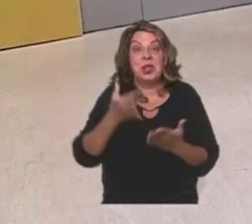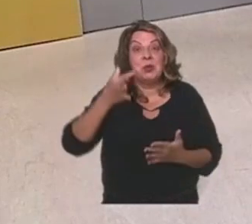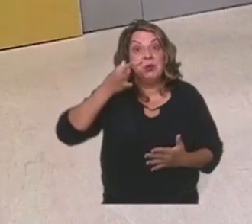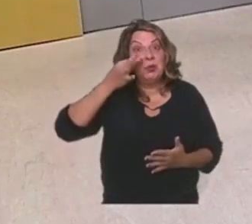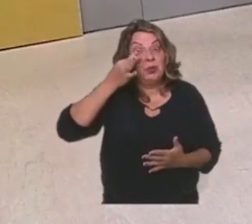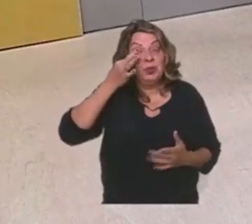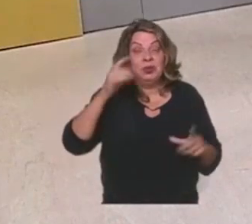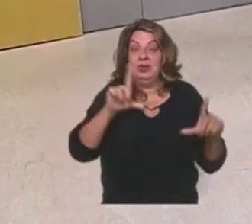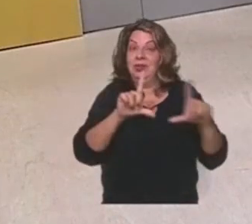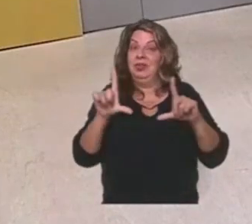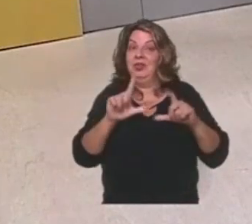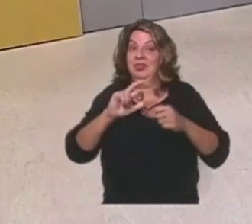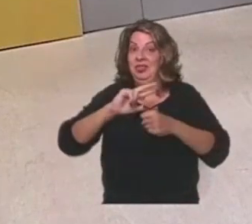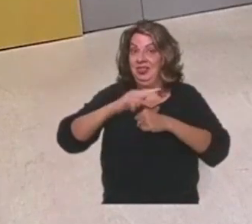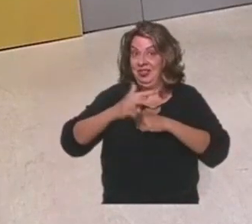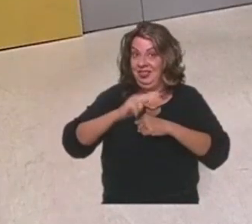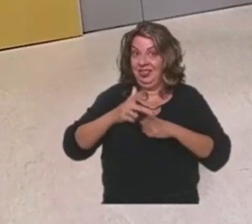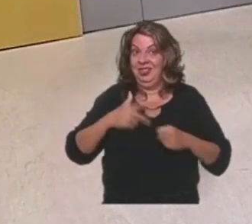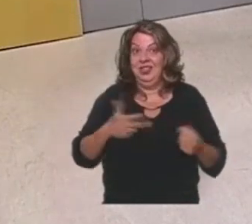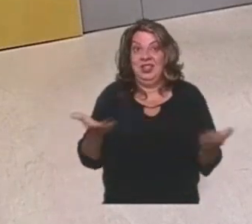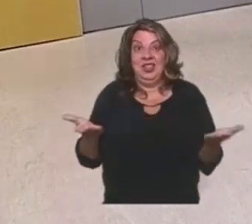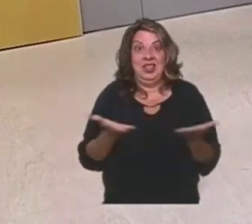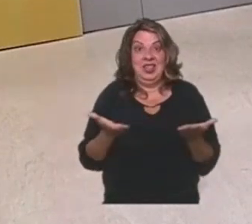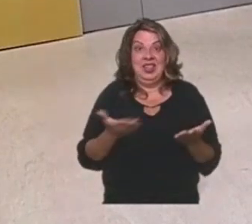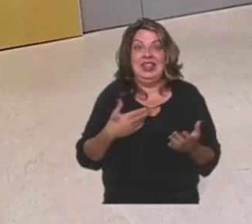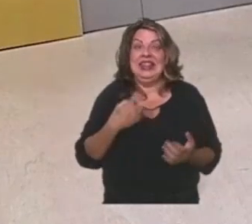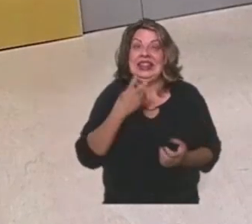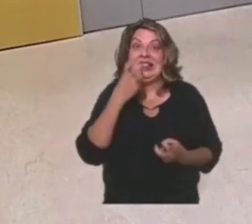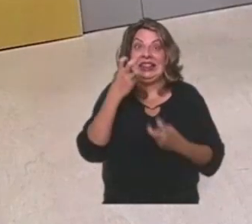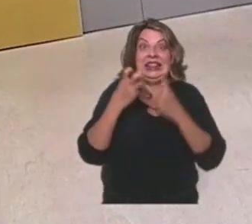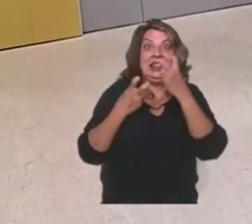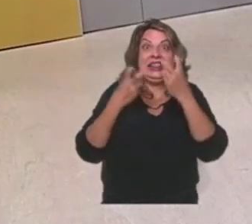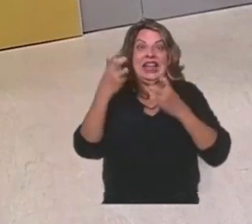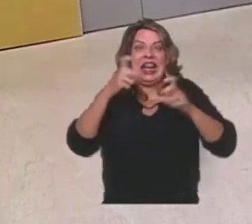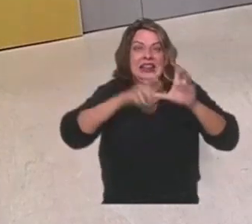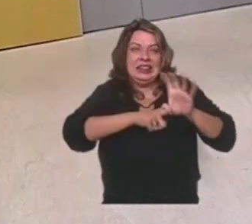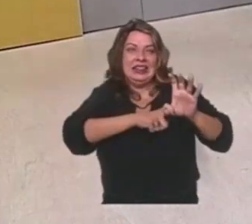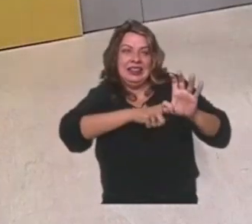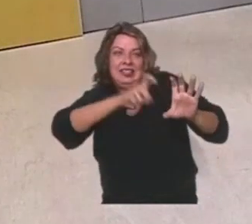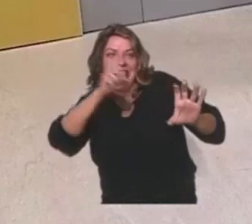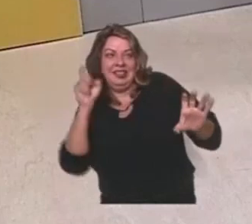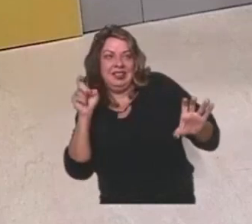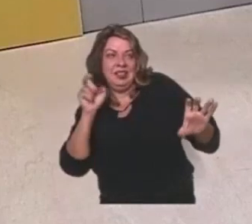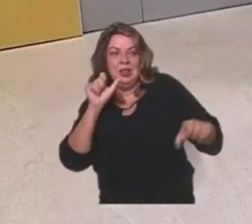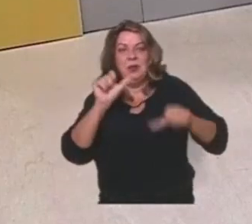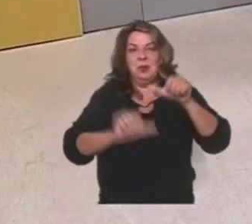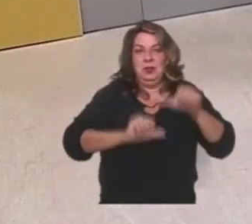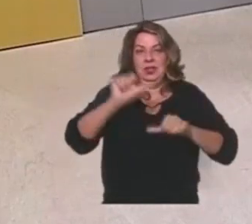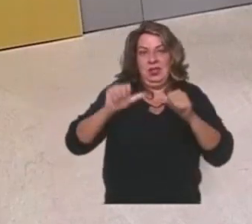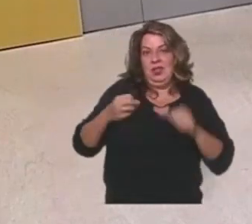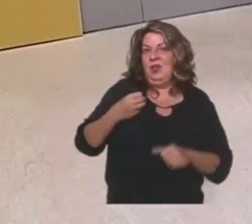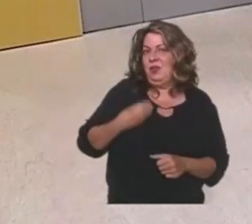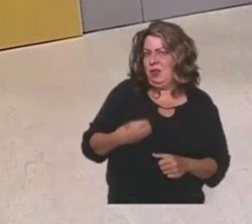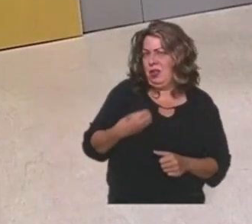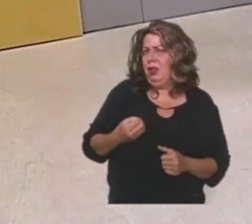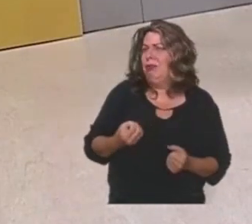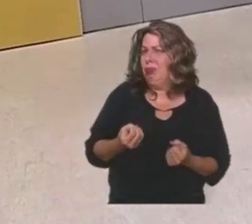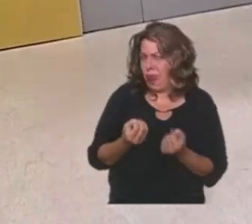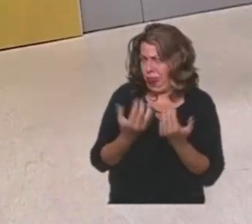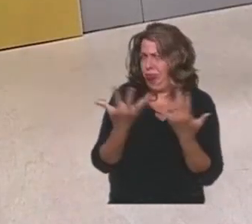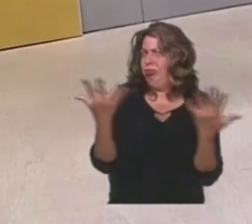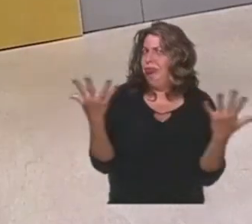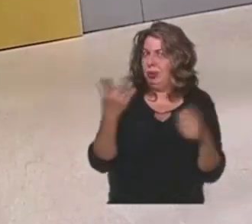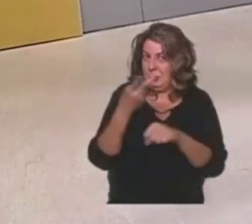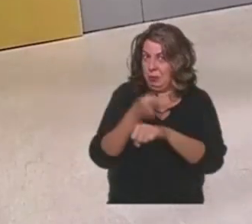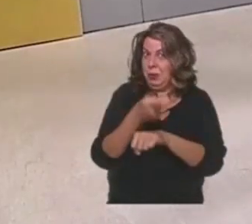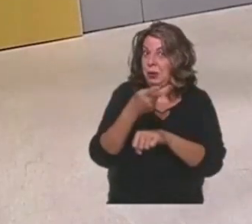aqui pela TV Atalaia. Estamos no ar. Hoje é dia de gritar sua independência, mudando de vida com o Caju Cap. É, serão muitas chances de